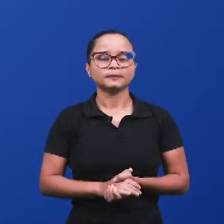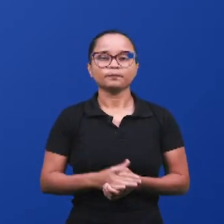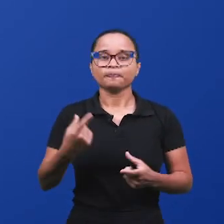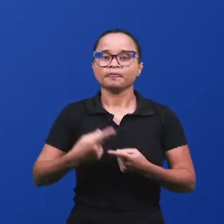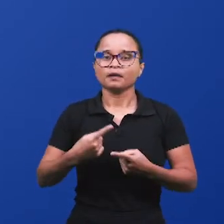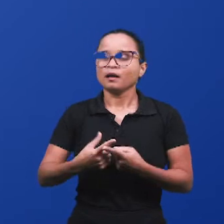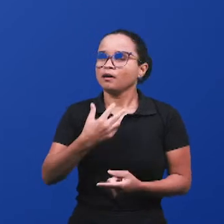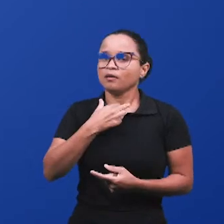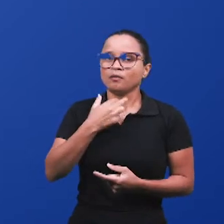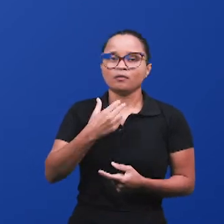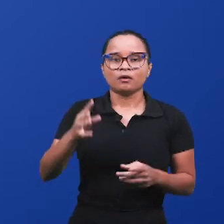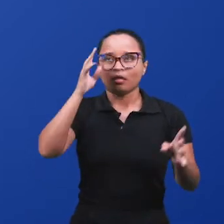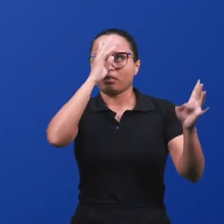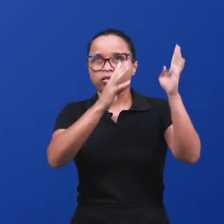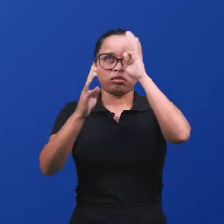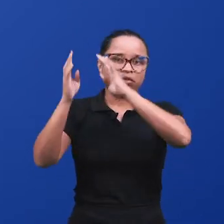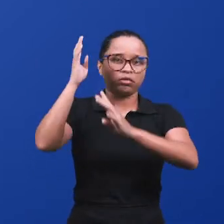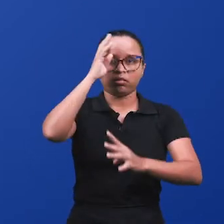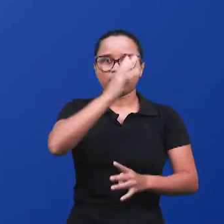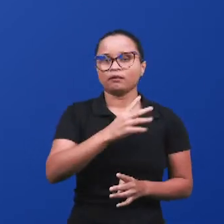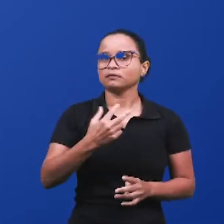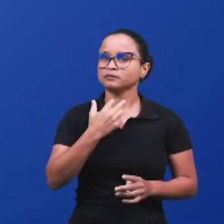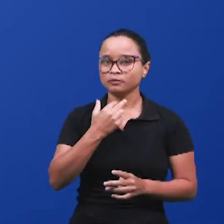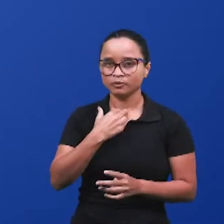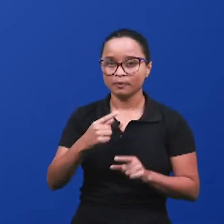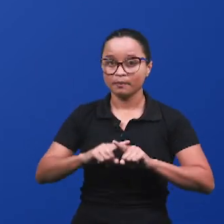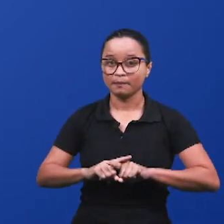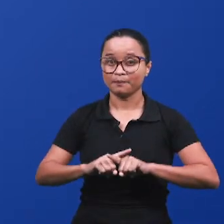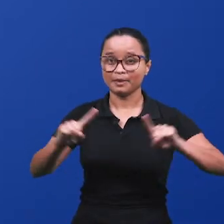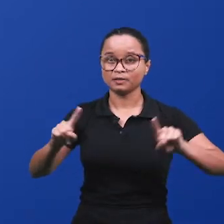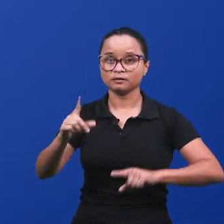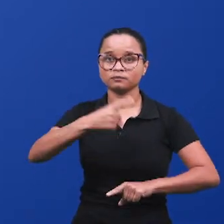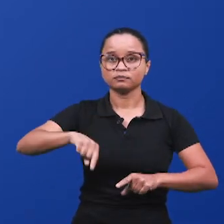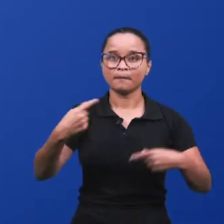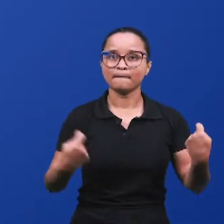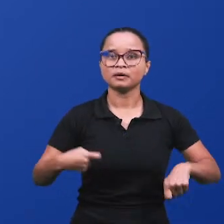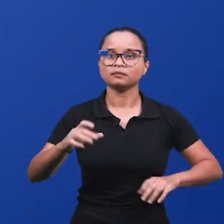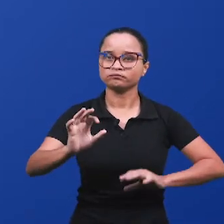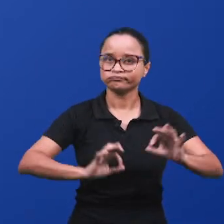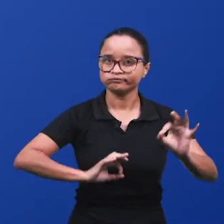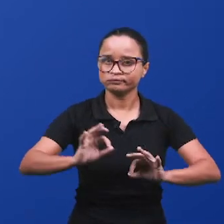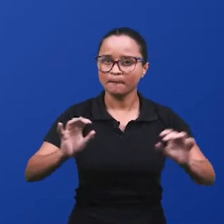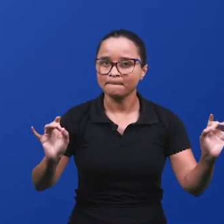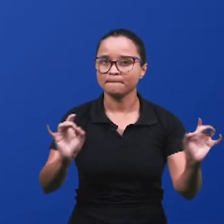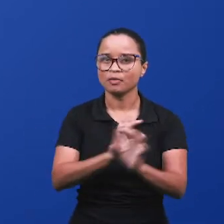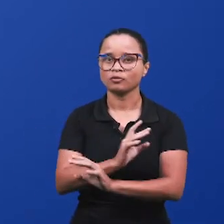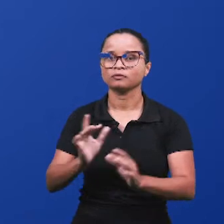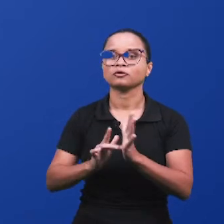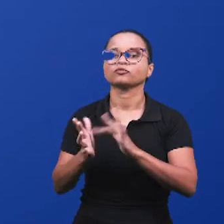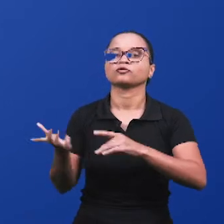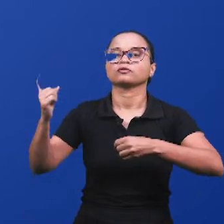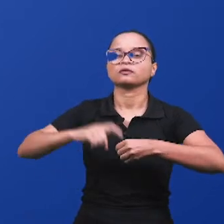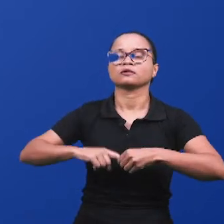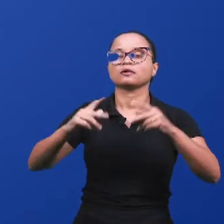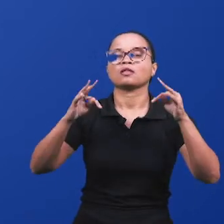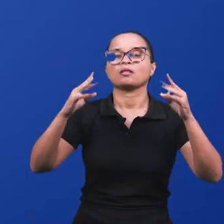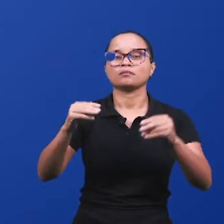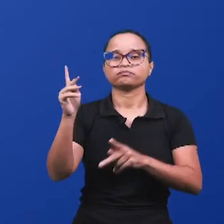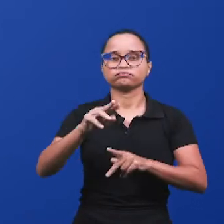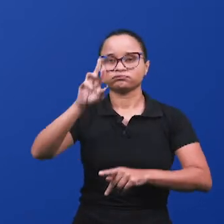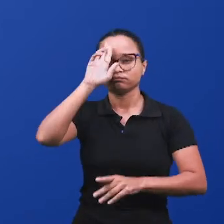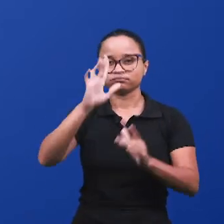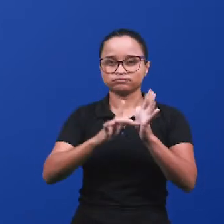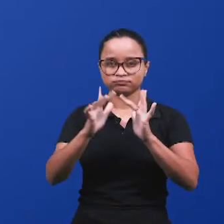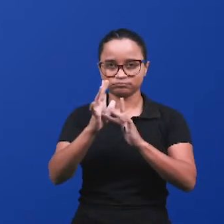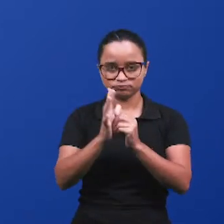momento. Não podemos ser pegos despercebidos, mas preparados para a volta do Senhor Jesus. A todos a paz do